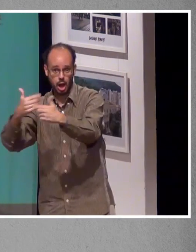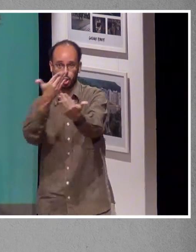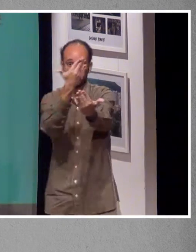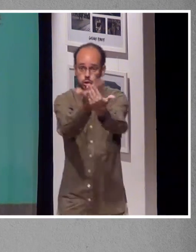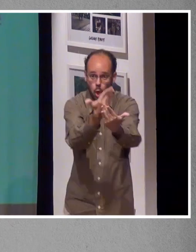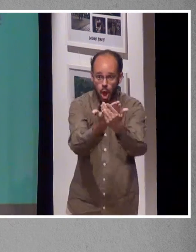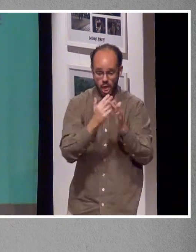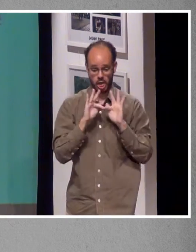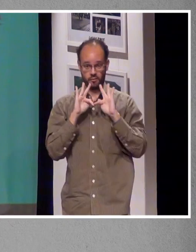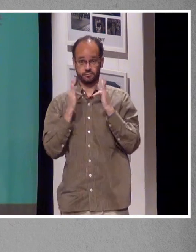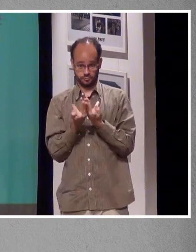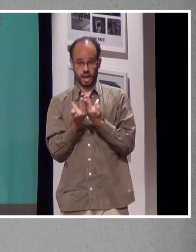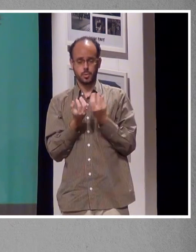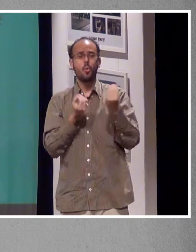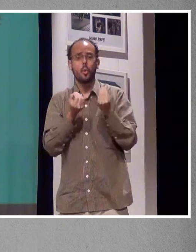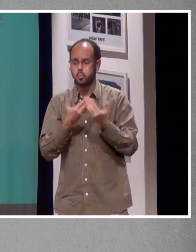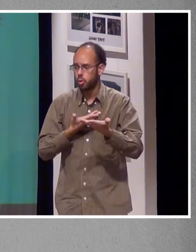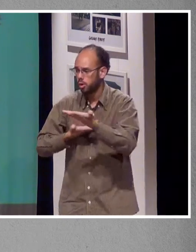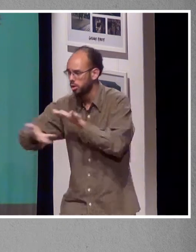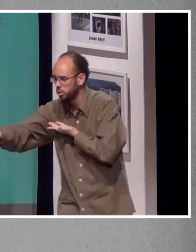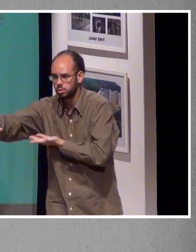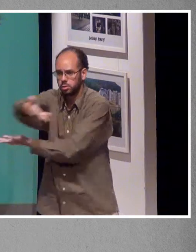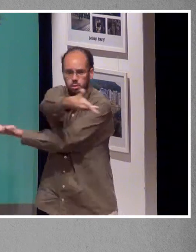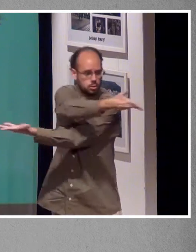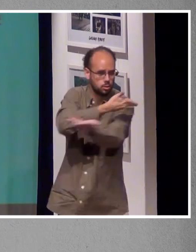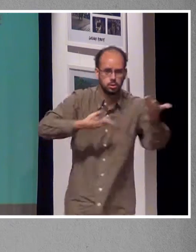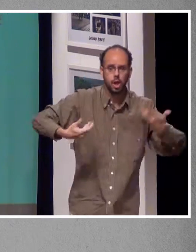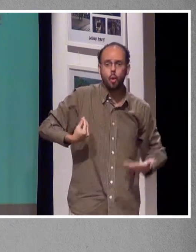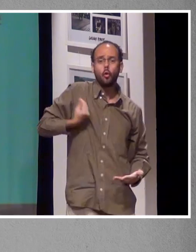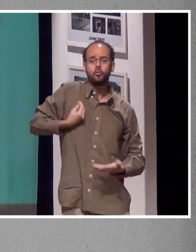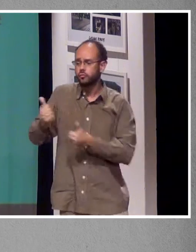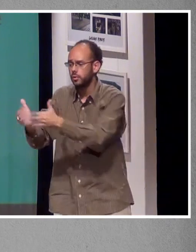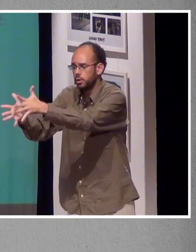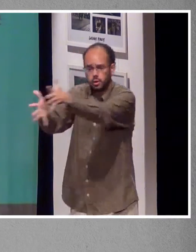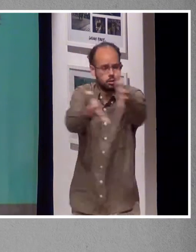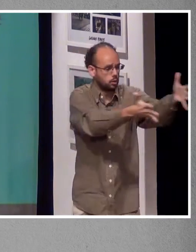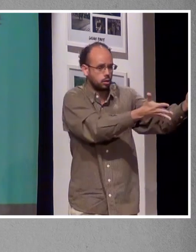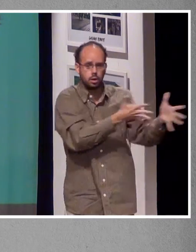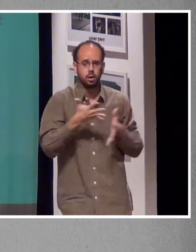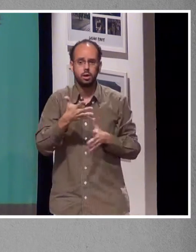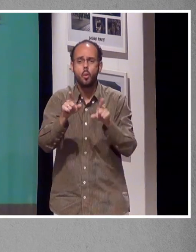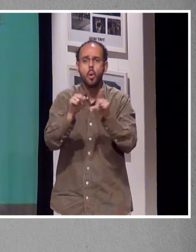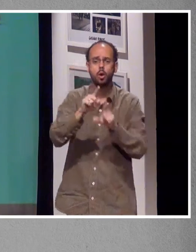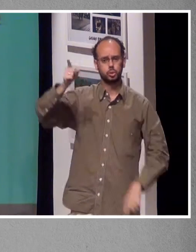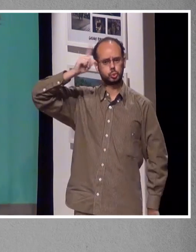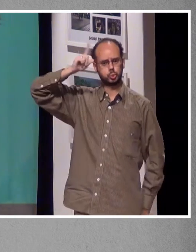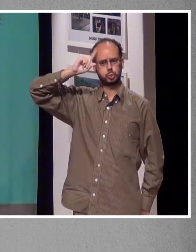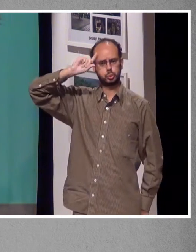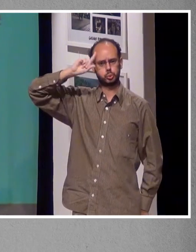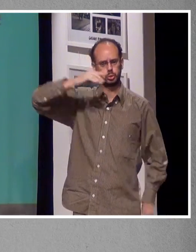Bem, o meio social e o meio trabalhístico, o familiar, a escola, tudo isso está interligado